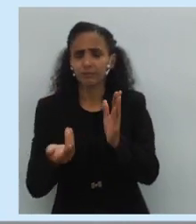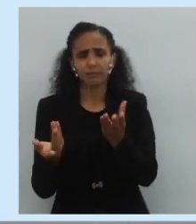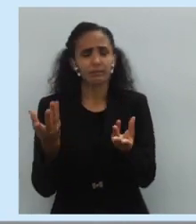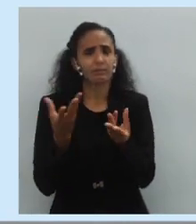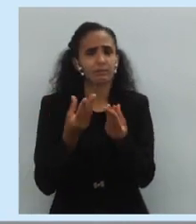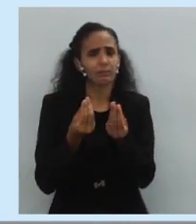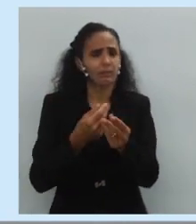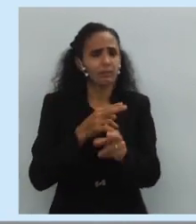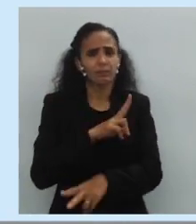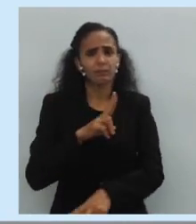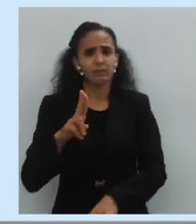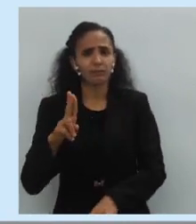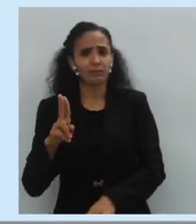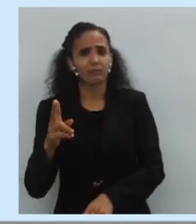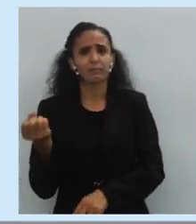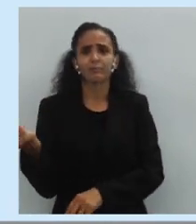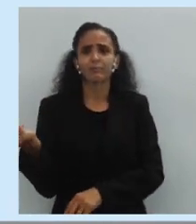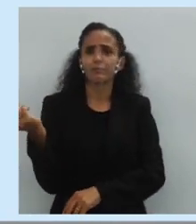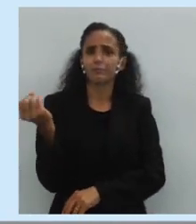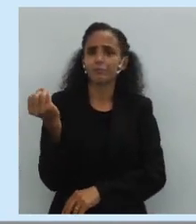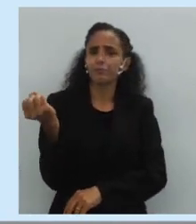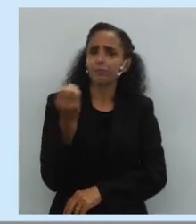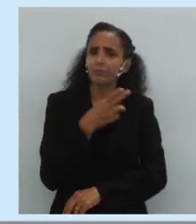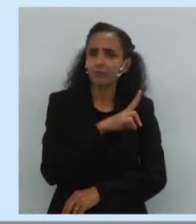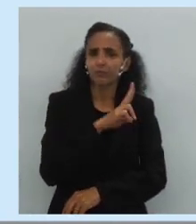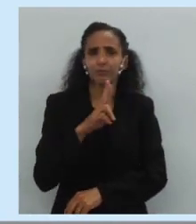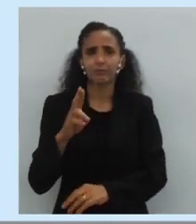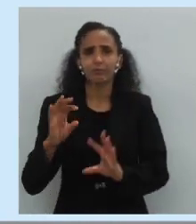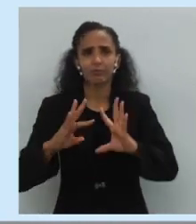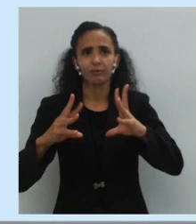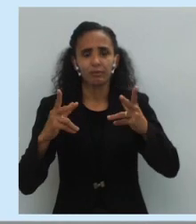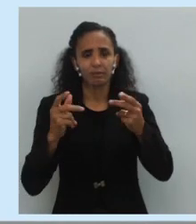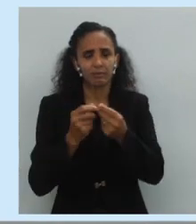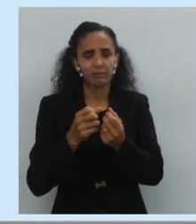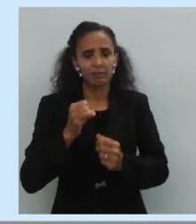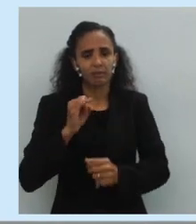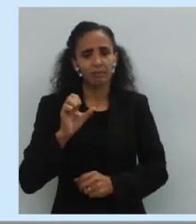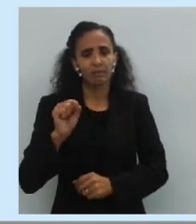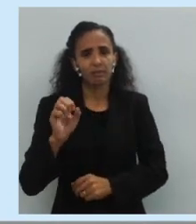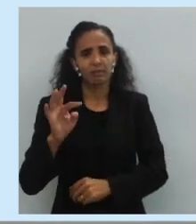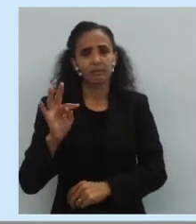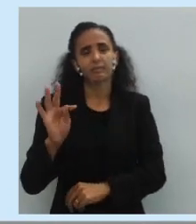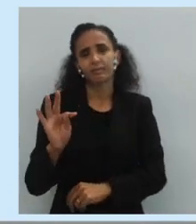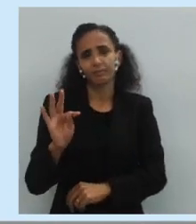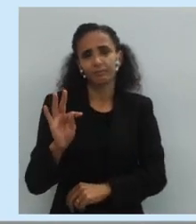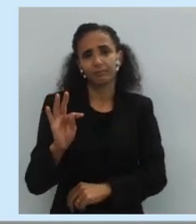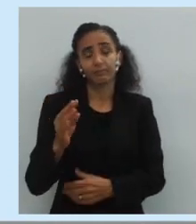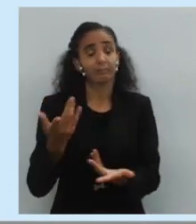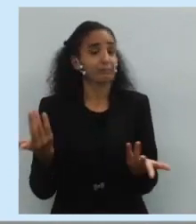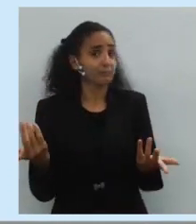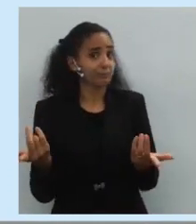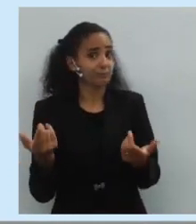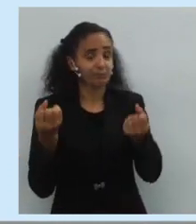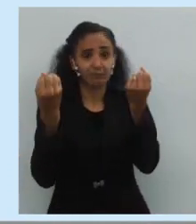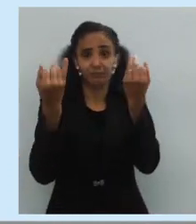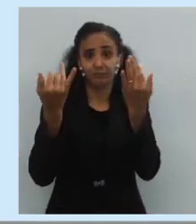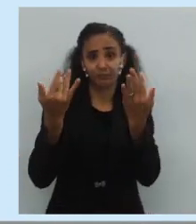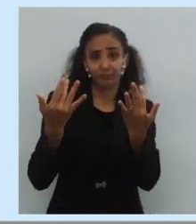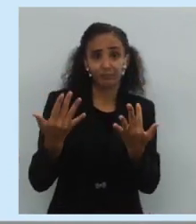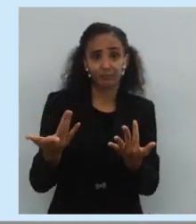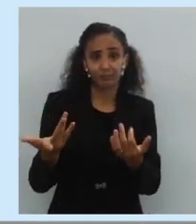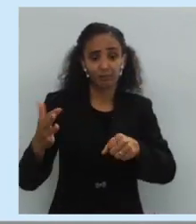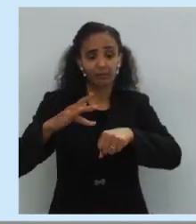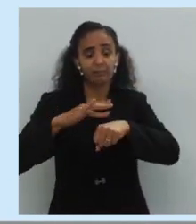DST, ela recebeu uma nova nomenclatura. A nomenclatura que se chama é